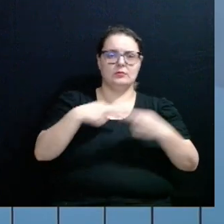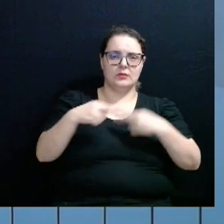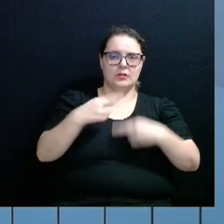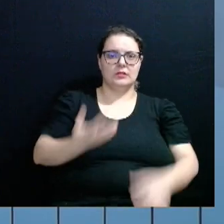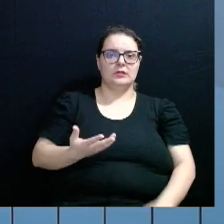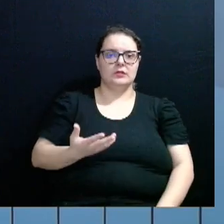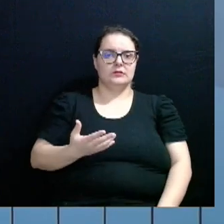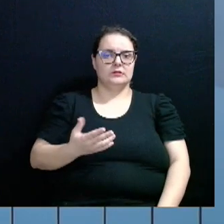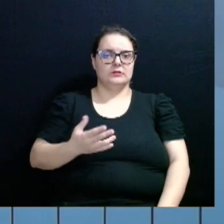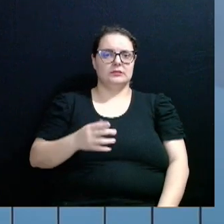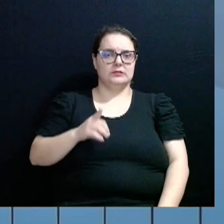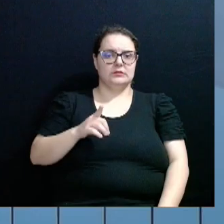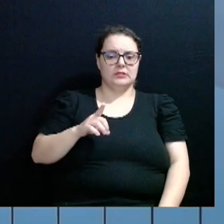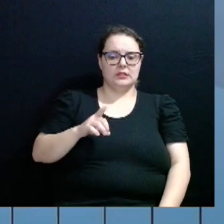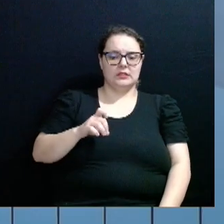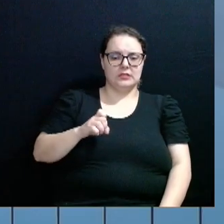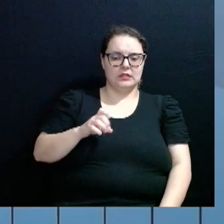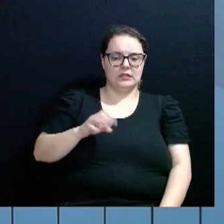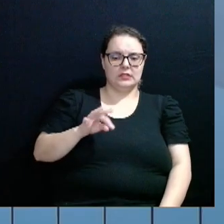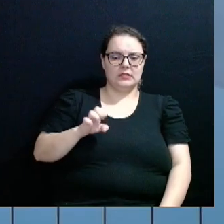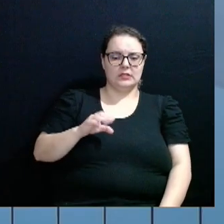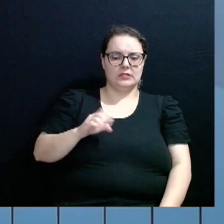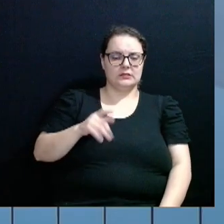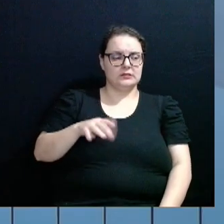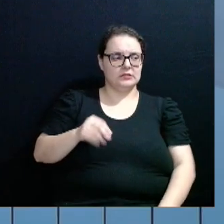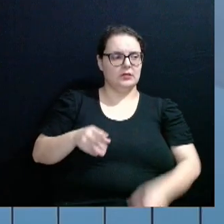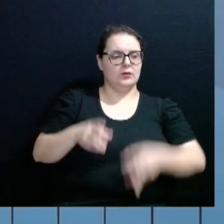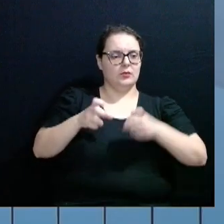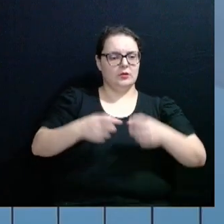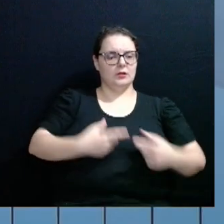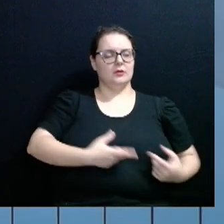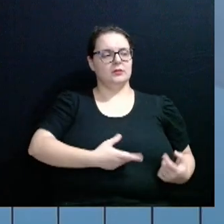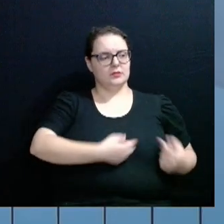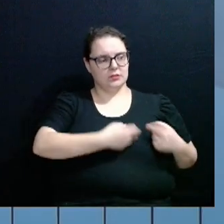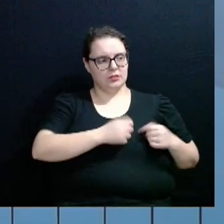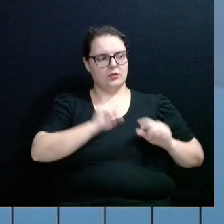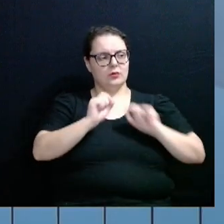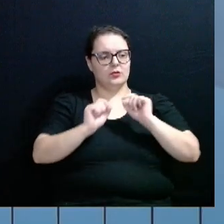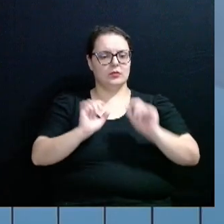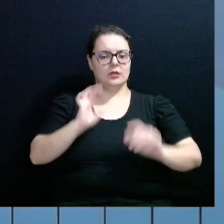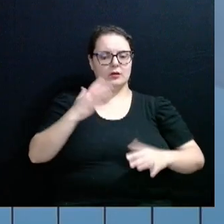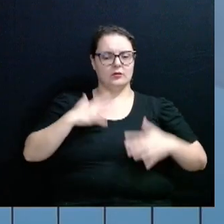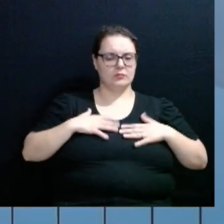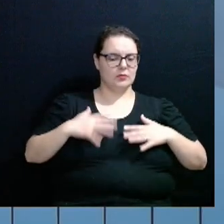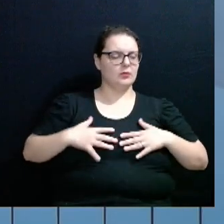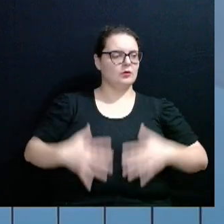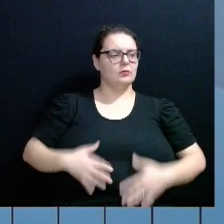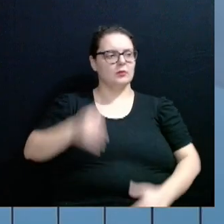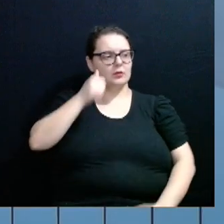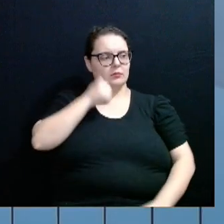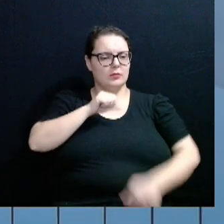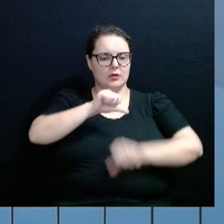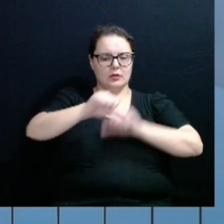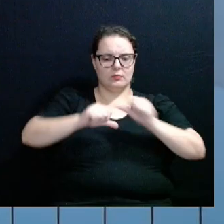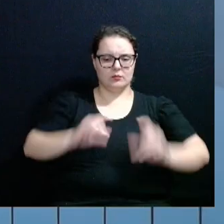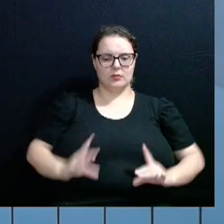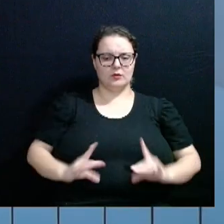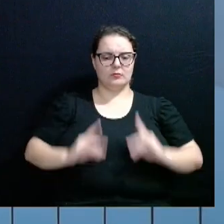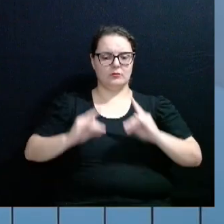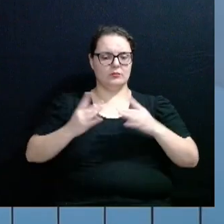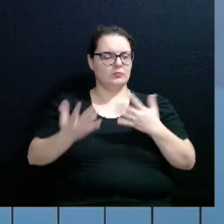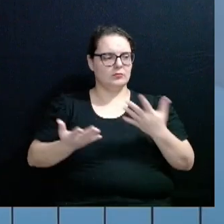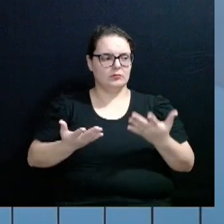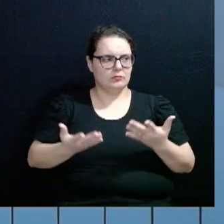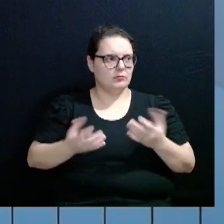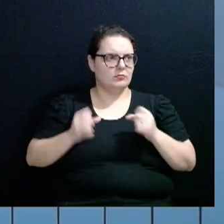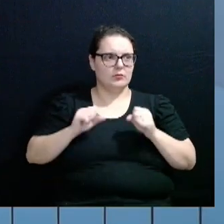do câncer de mama? O que acontece no corpo da mulher? Alteração hormonal pode acontecer